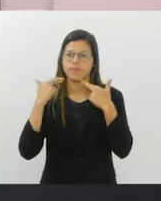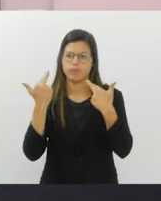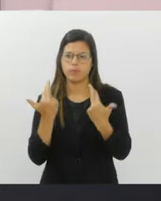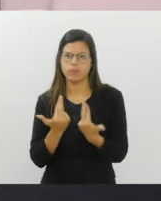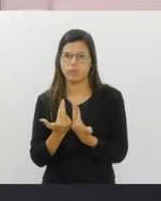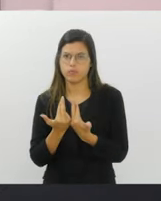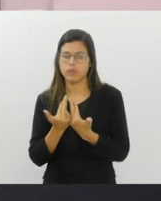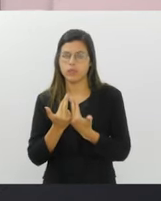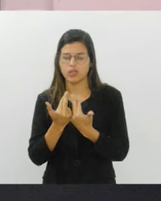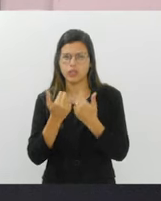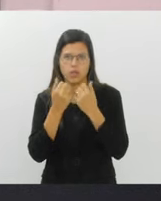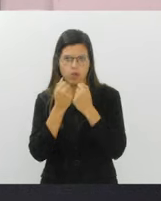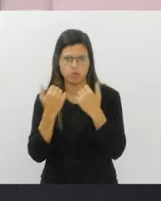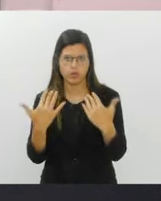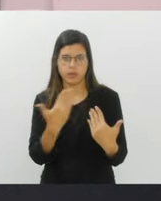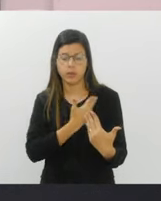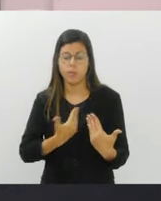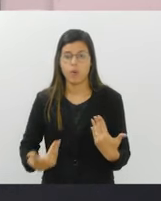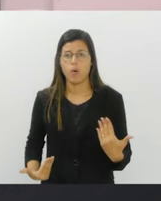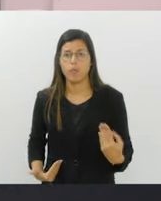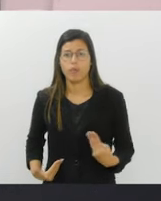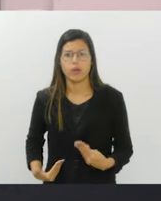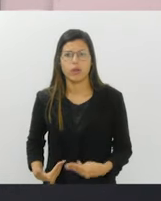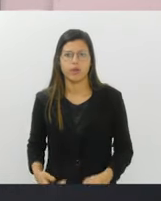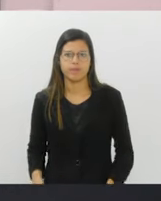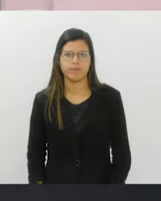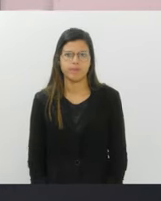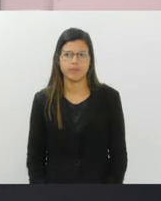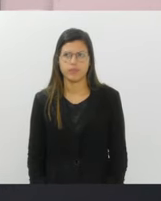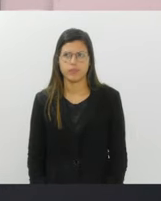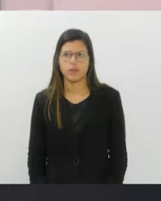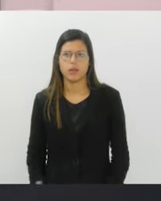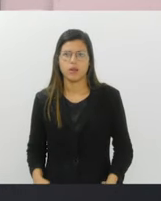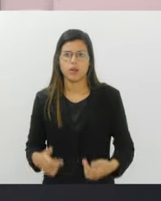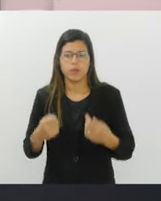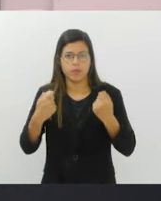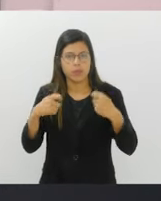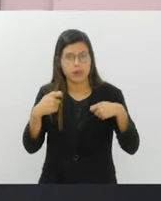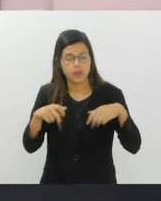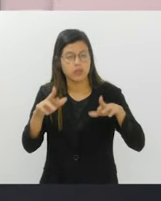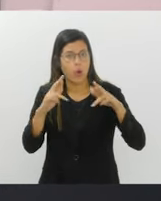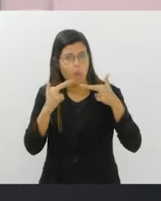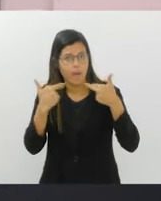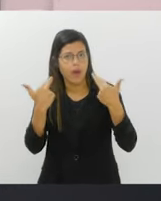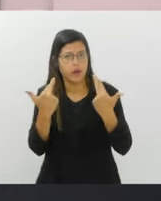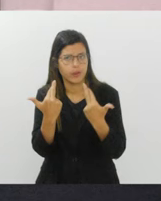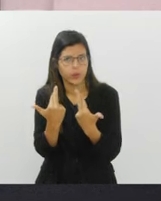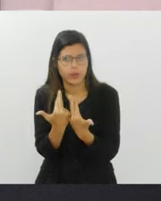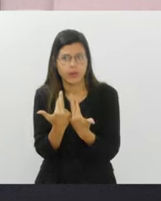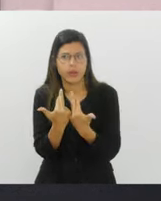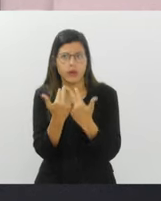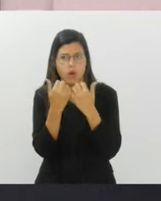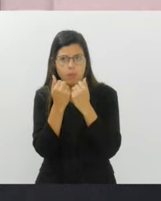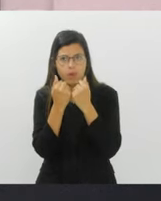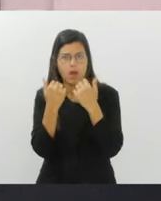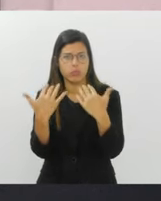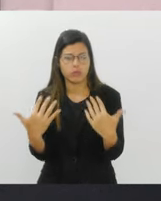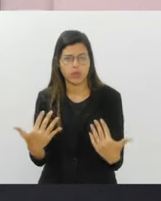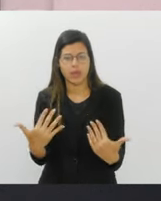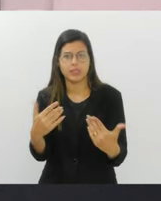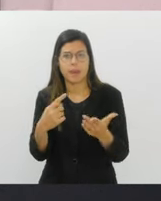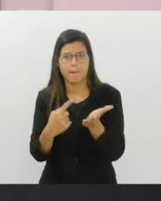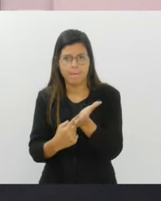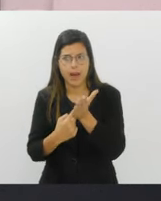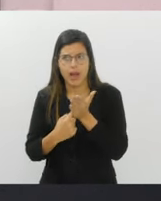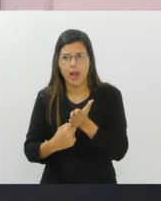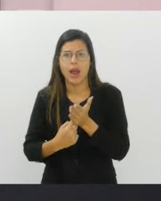dessa audiência pública a inevitável, imprescindível reunião e audiência que deve ser marcada a